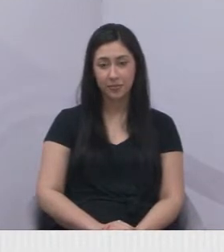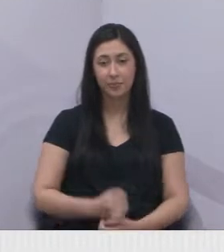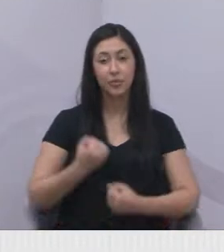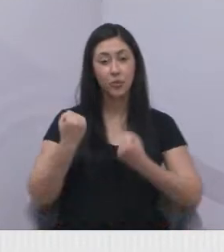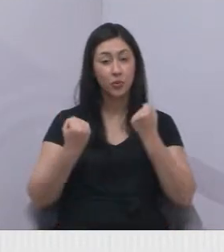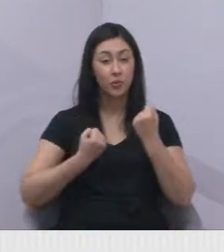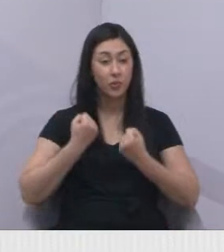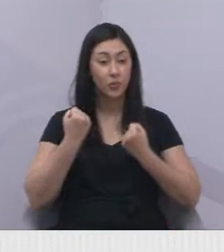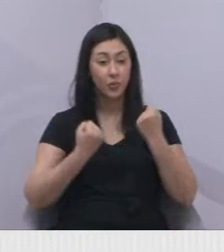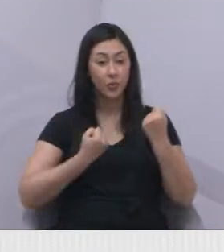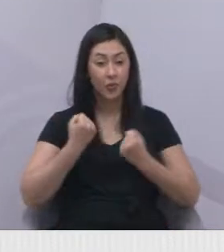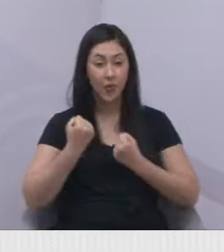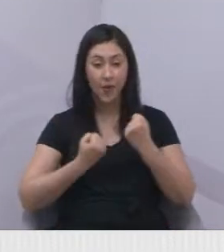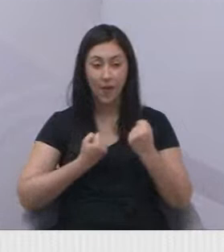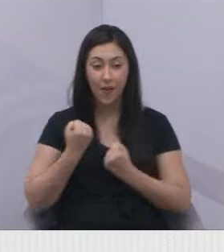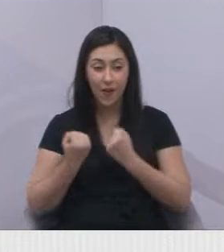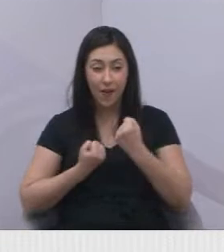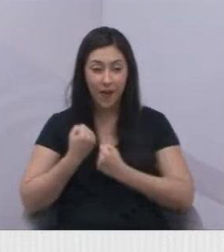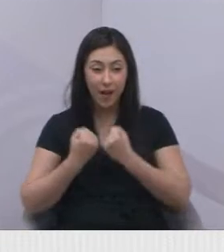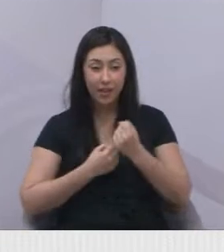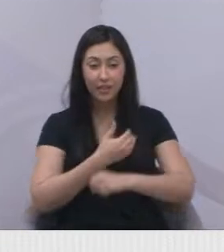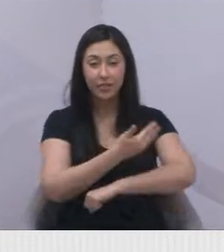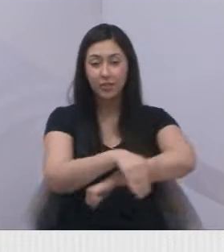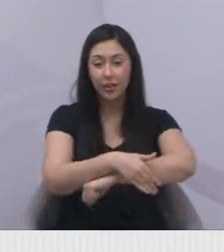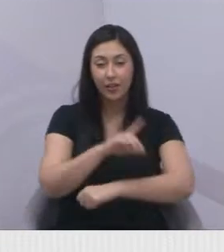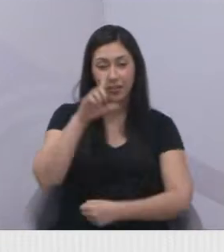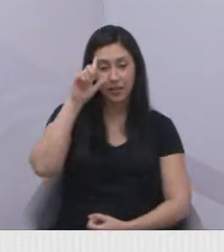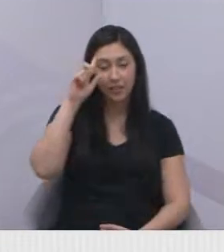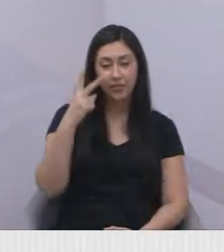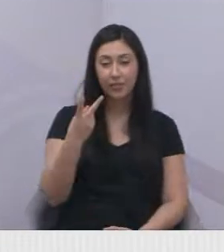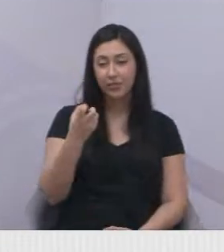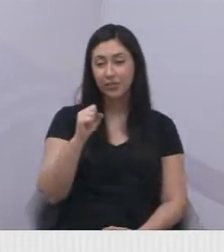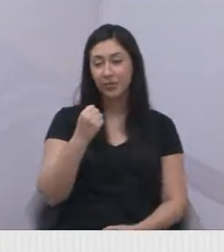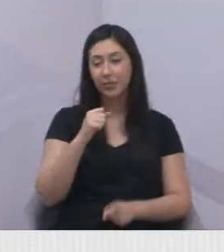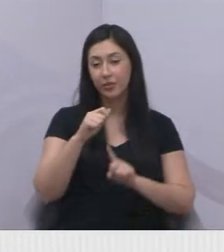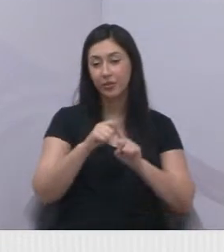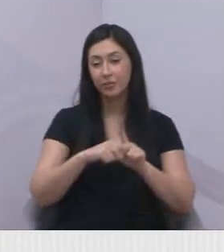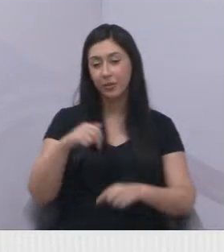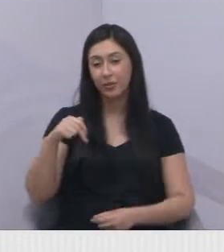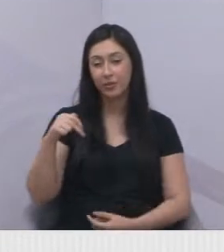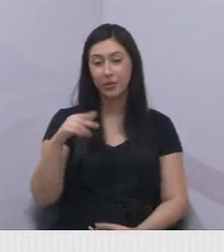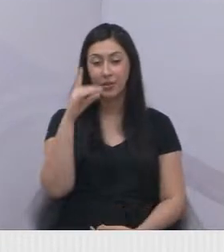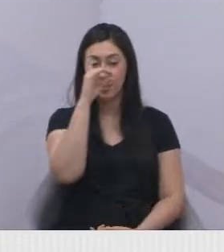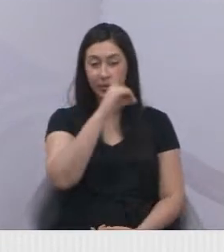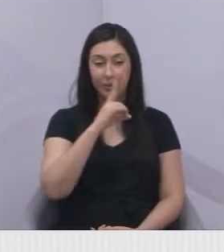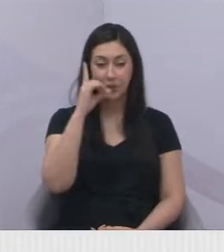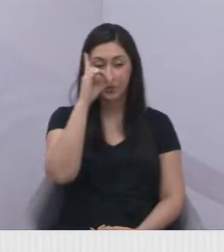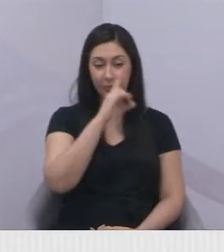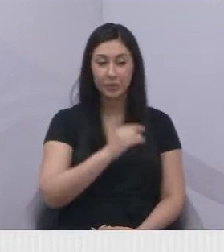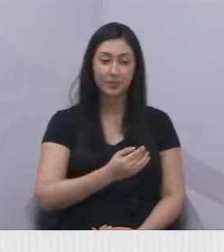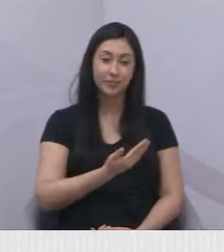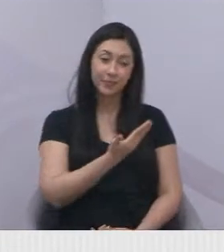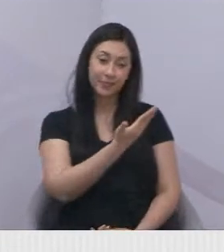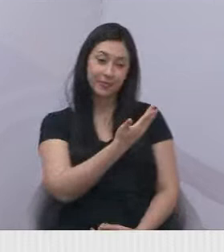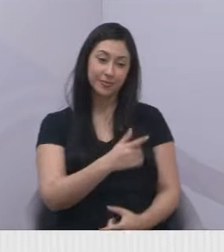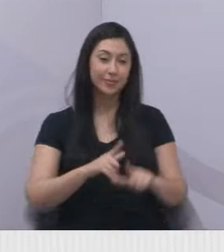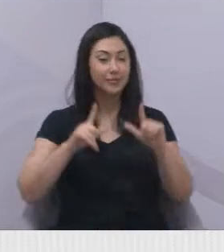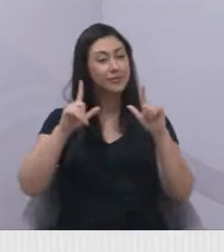Corrida de rua, dia 28/11/2021, no domingo. Está aí a foto da